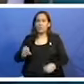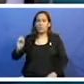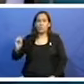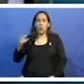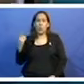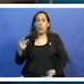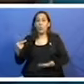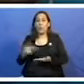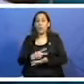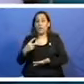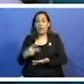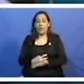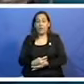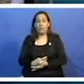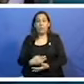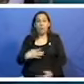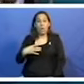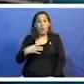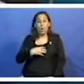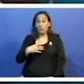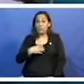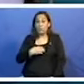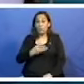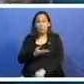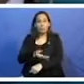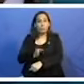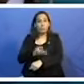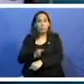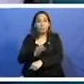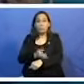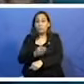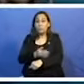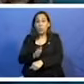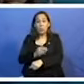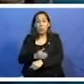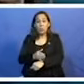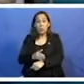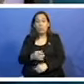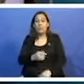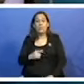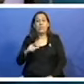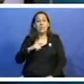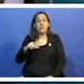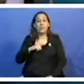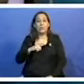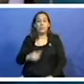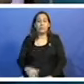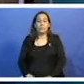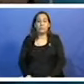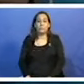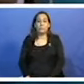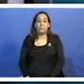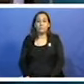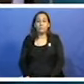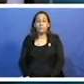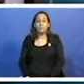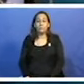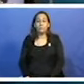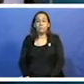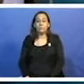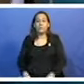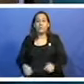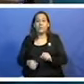não, né? Nós temos uma prática que foi, nós fomos construindo hábitos diferentes, né? Então, o que que a